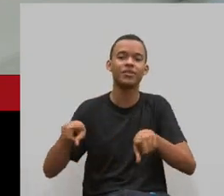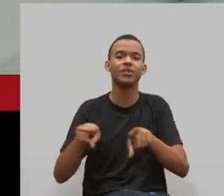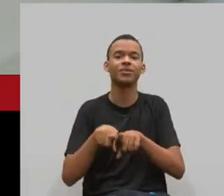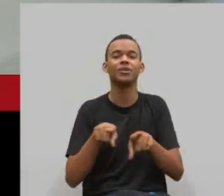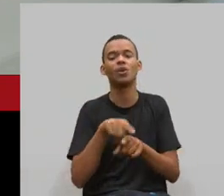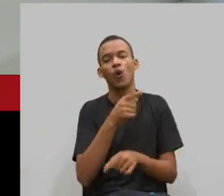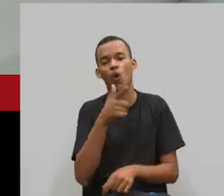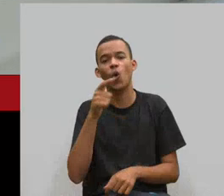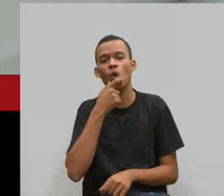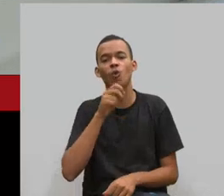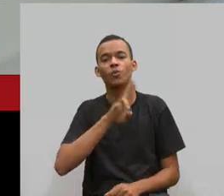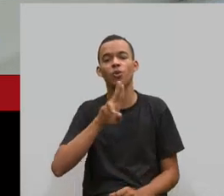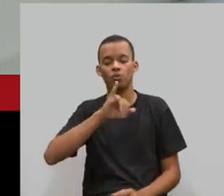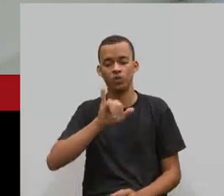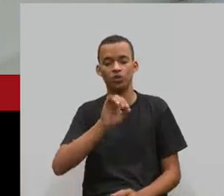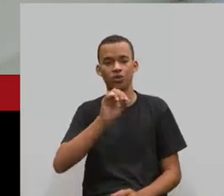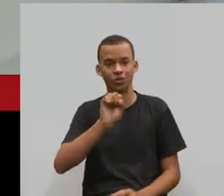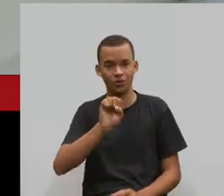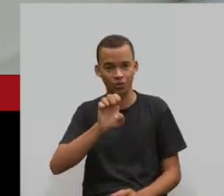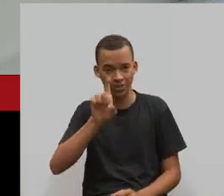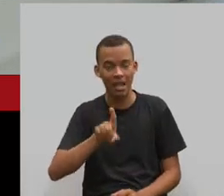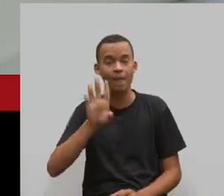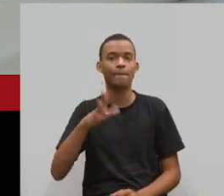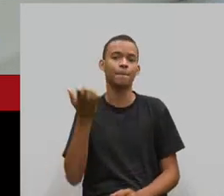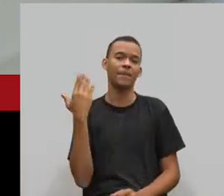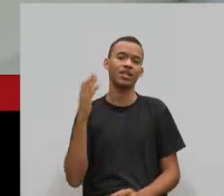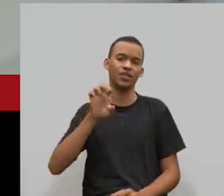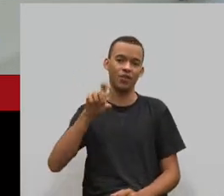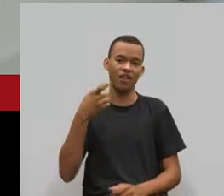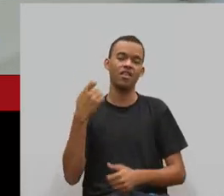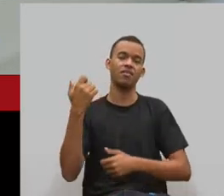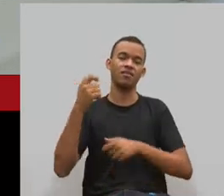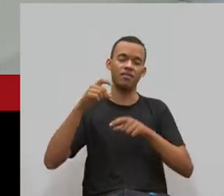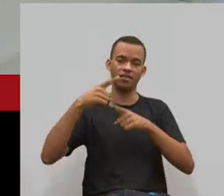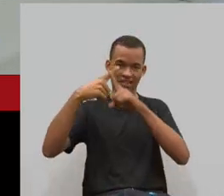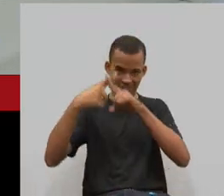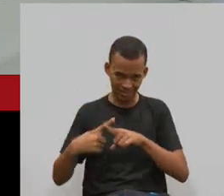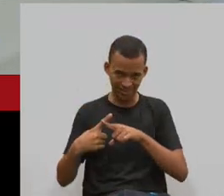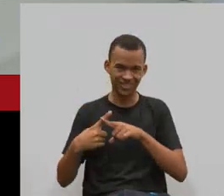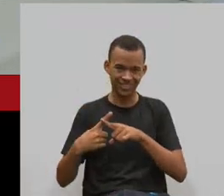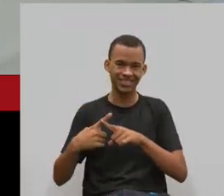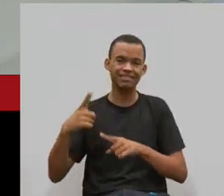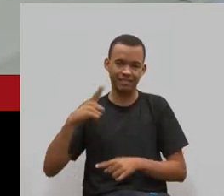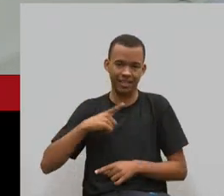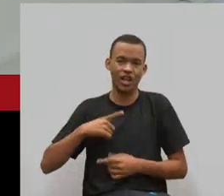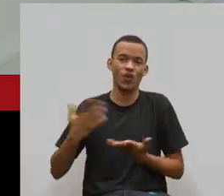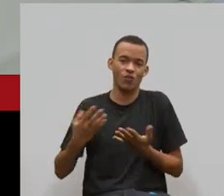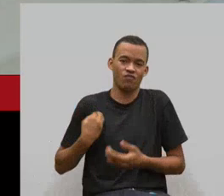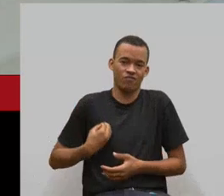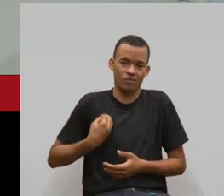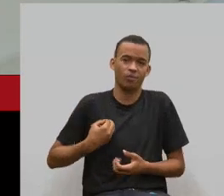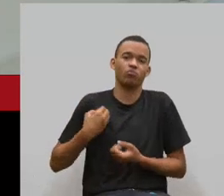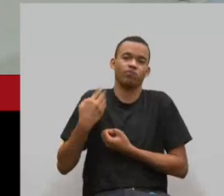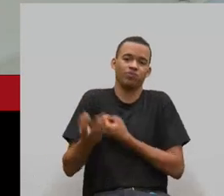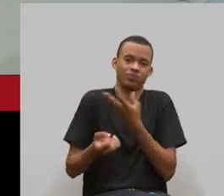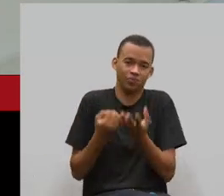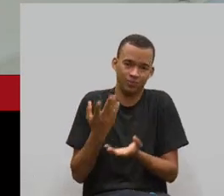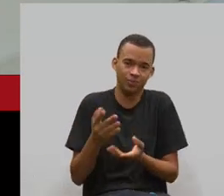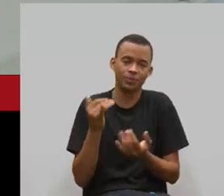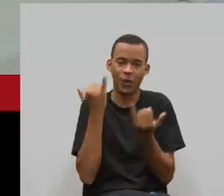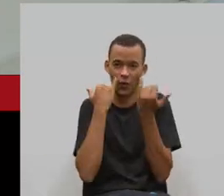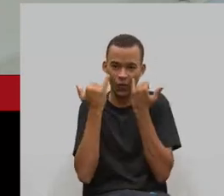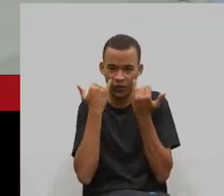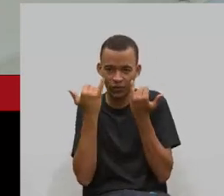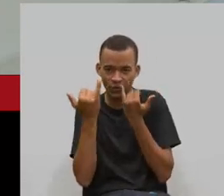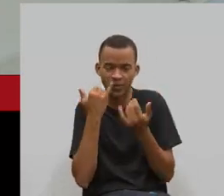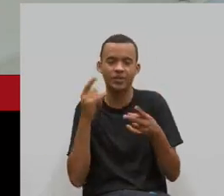também que é nosso ex-atleta profissional que vem aqui contribuir nessa tarde com seus ensinamentos o Wilsinho também o nosso ex-atleta